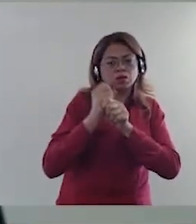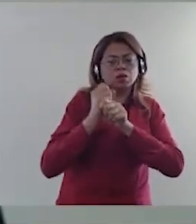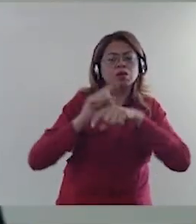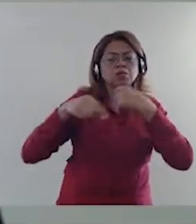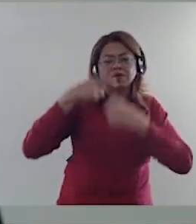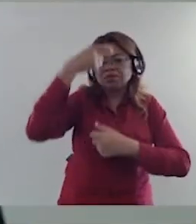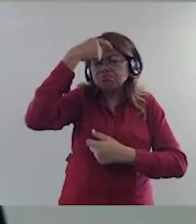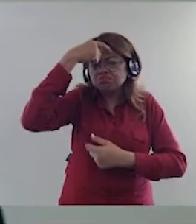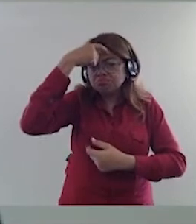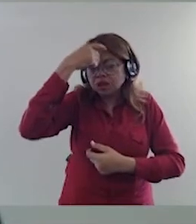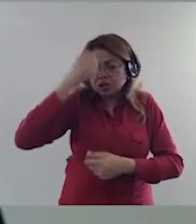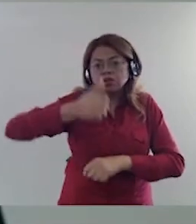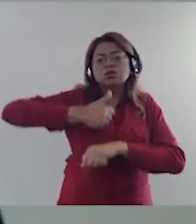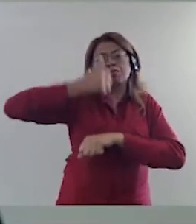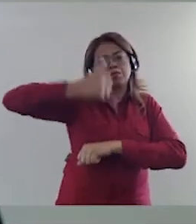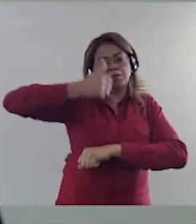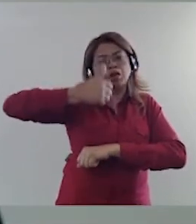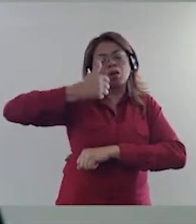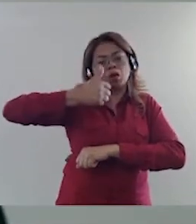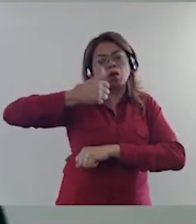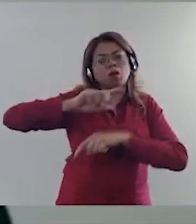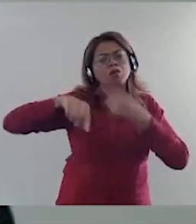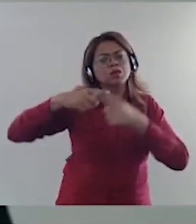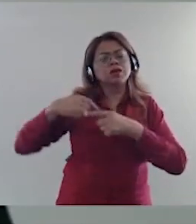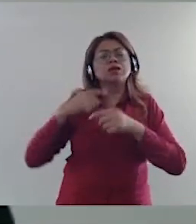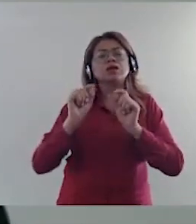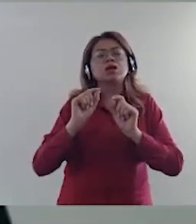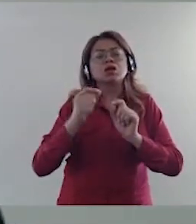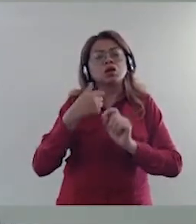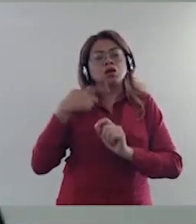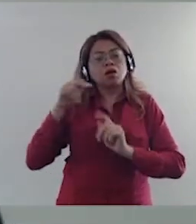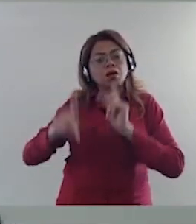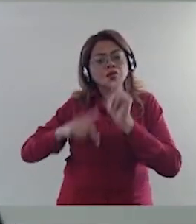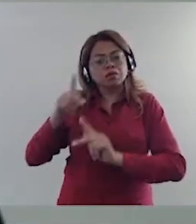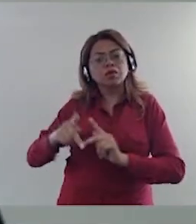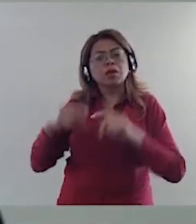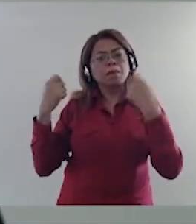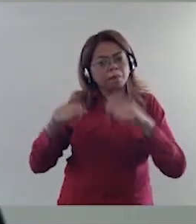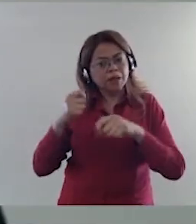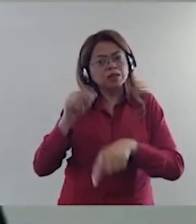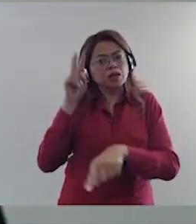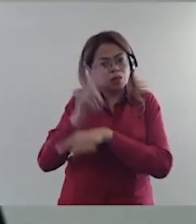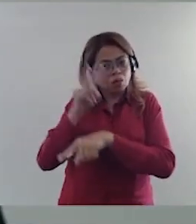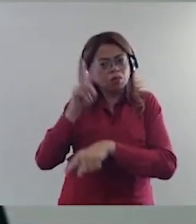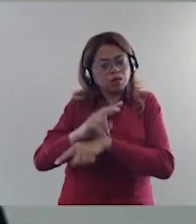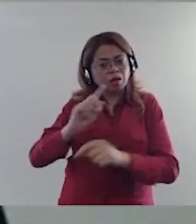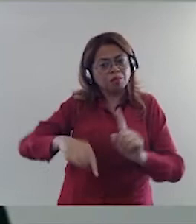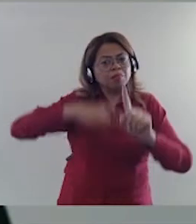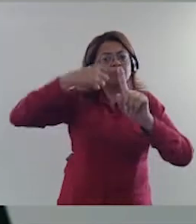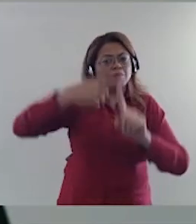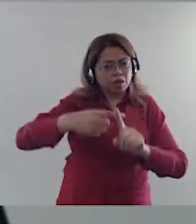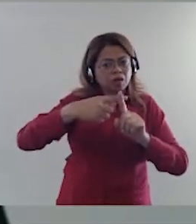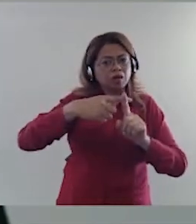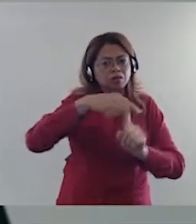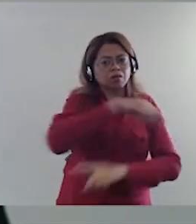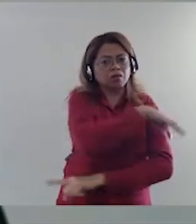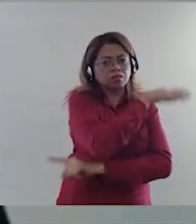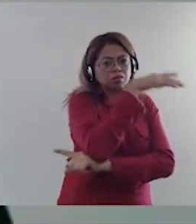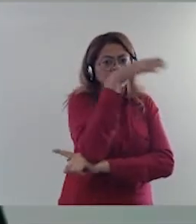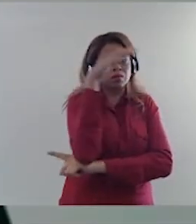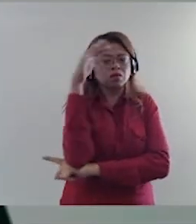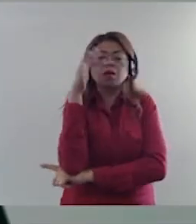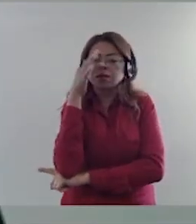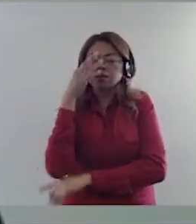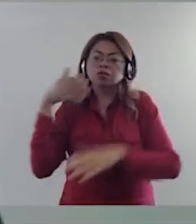atenção nesses últimos 50 anos para o protagonismo do meio ambiente, que resultou nesse